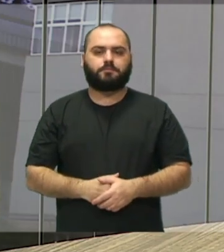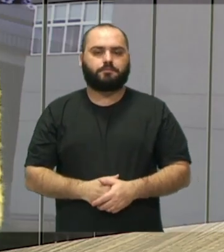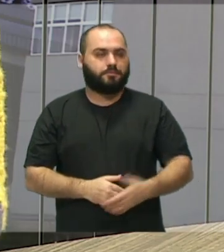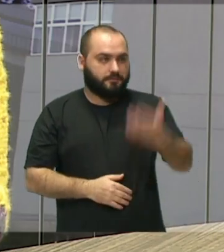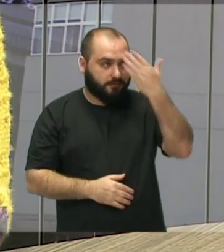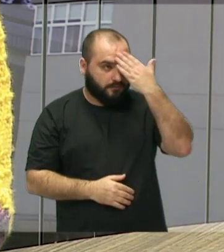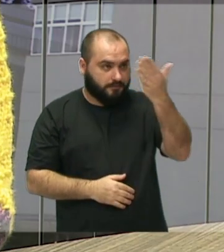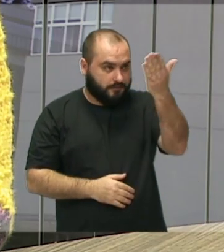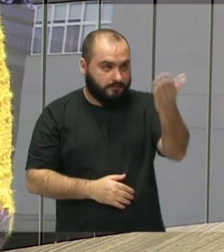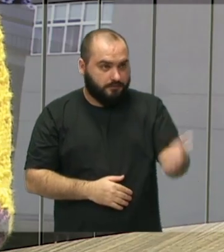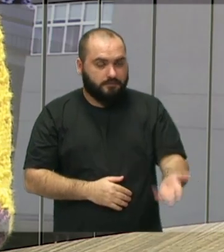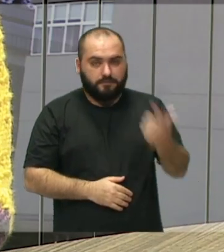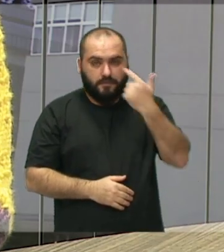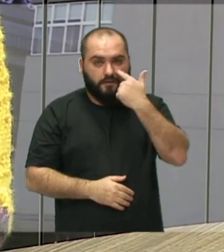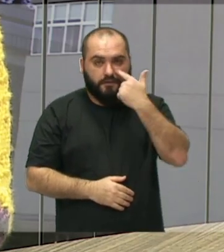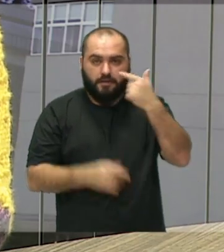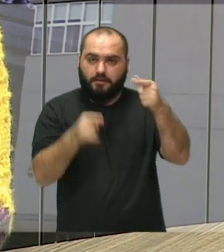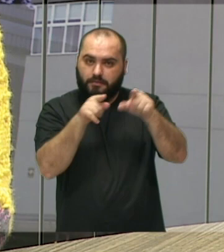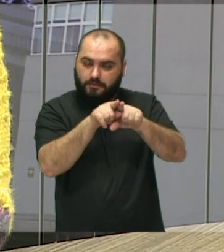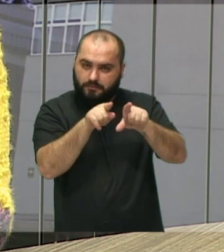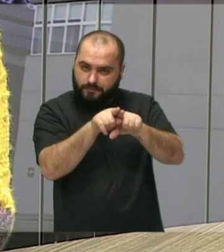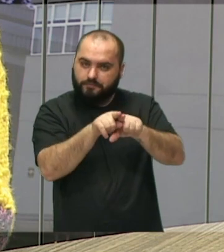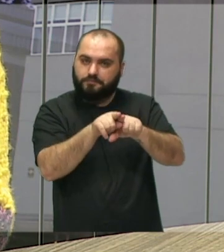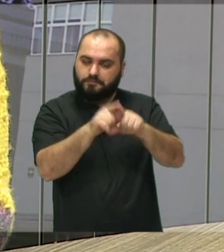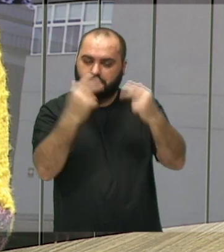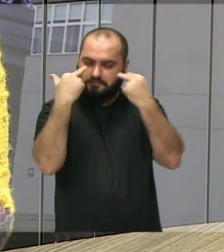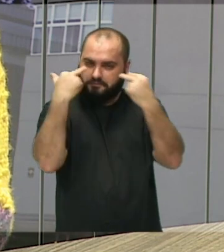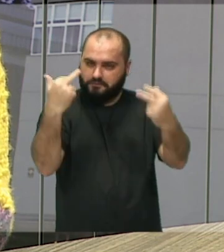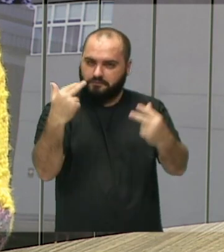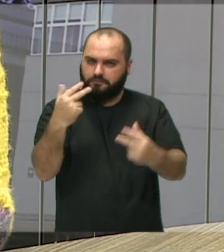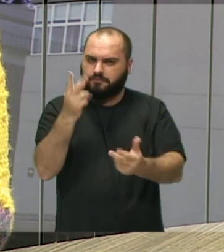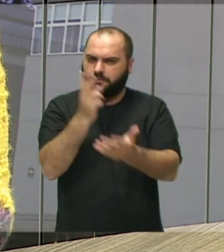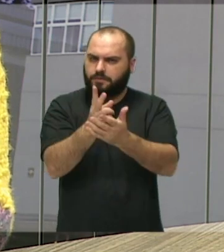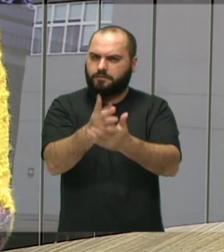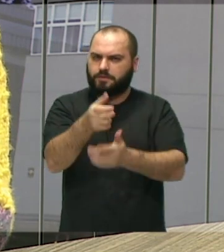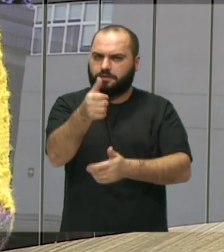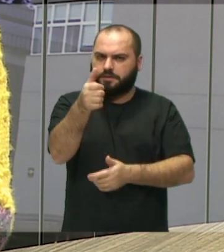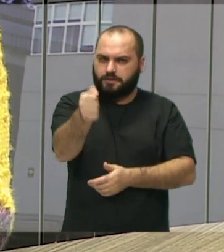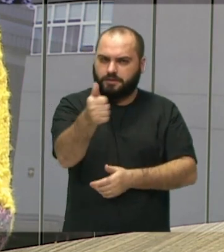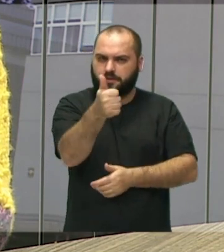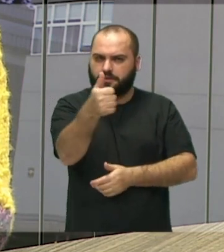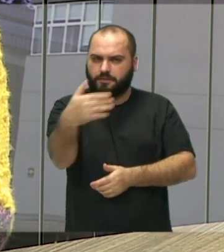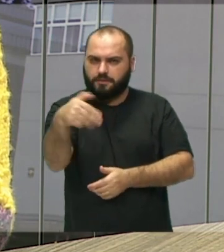obrigada a você que nos assiste também. Continue conosco no canal 14 da NET